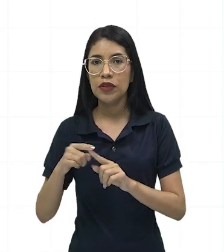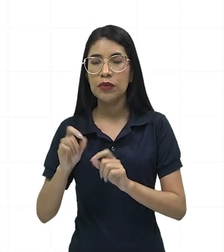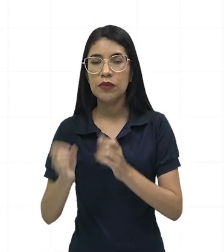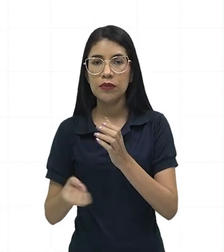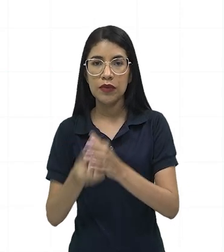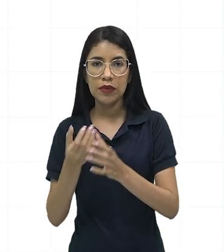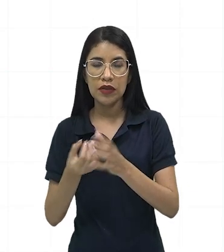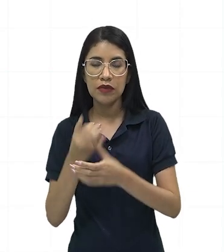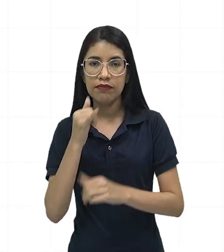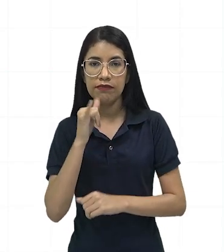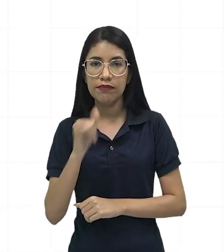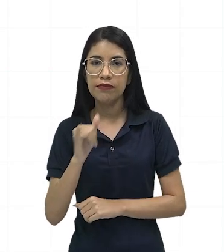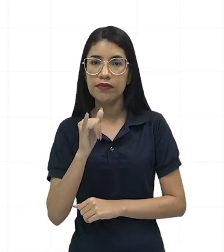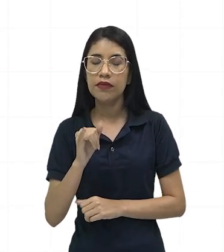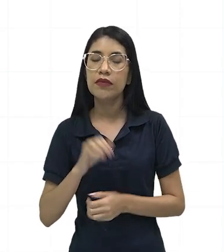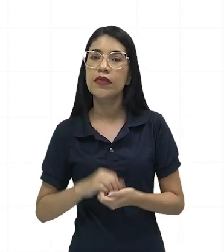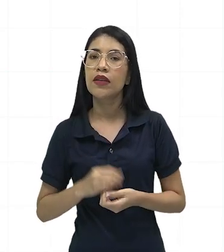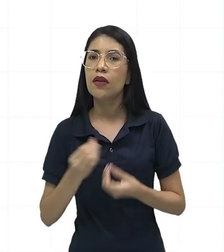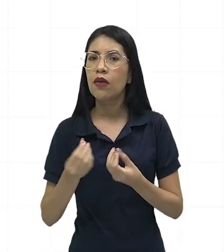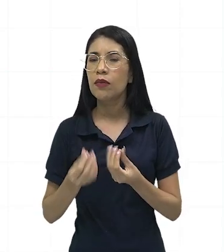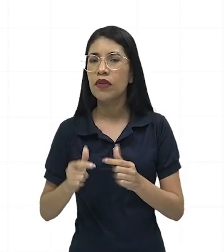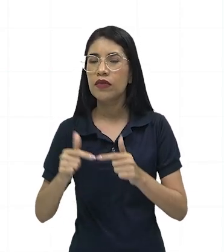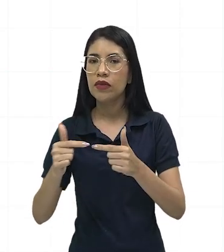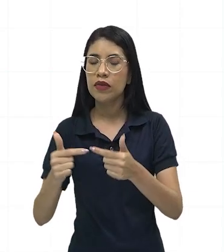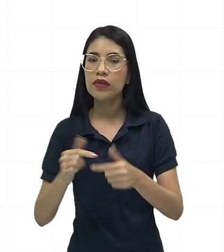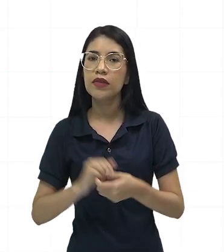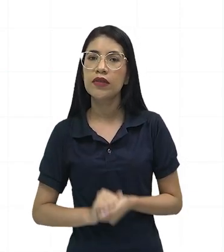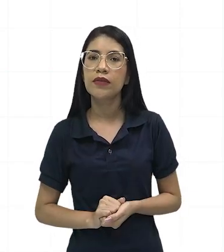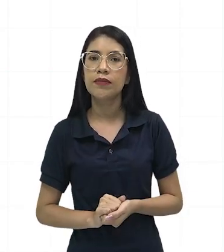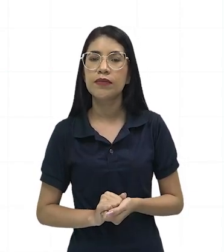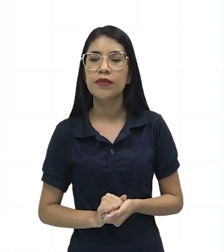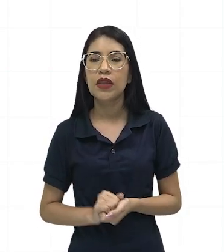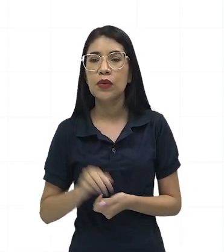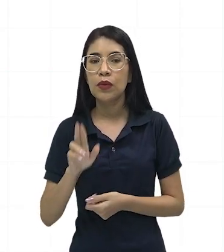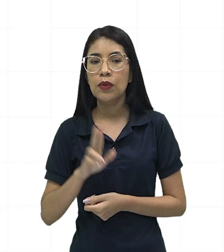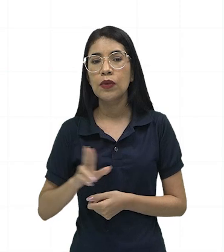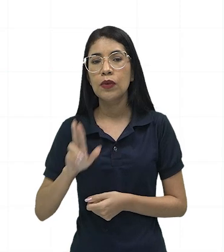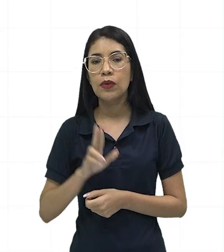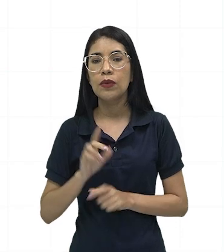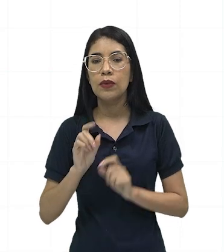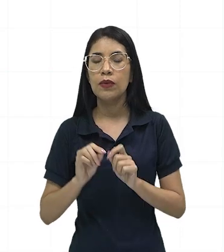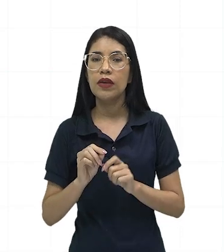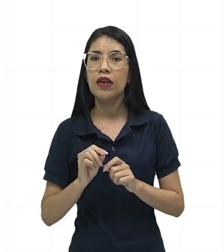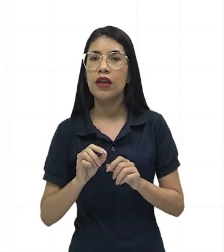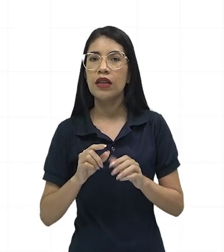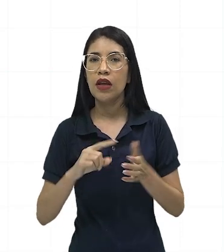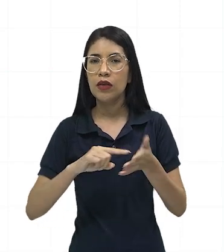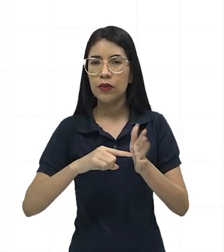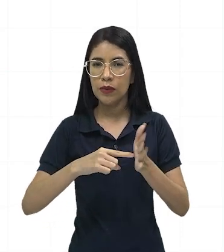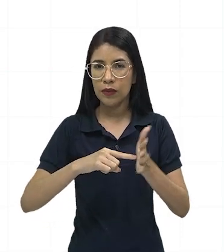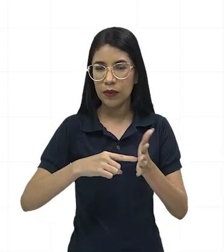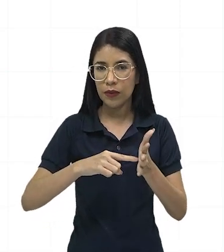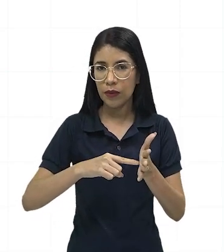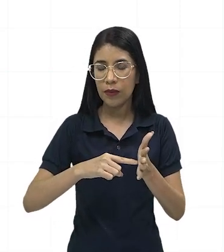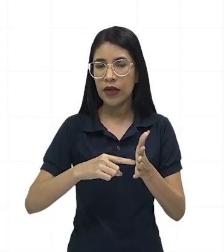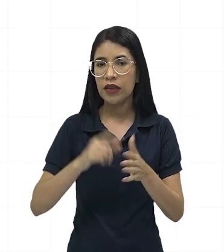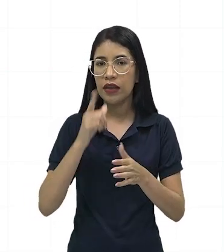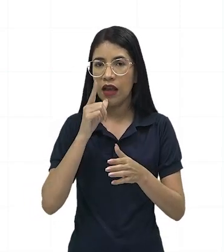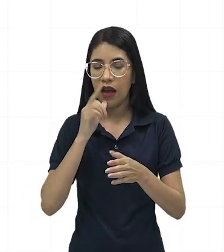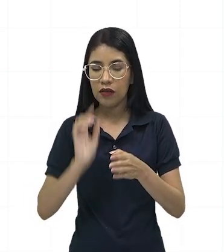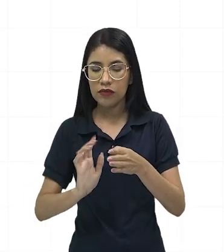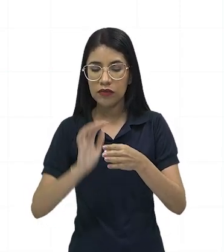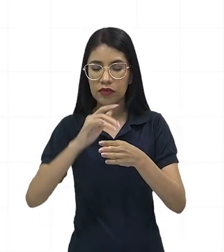de energia que funciona por meio da movimentação de turbinas pela força